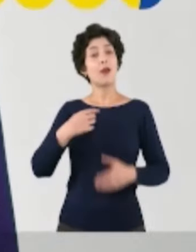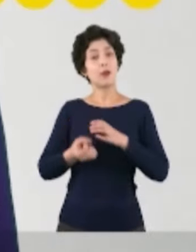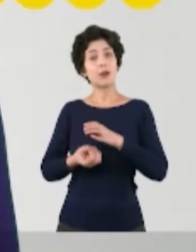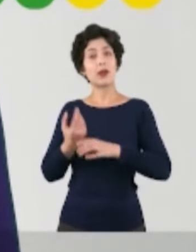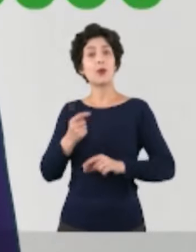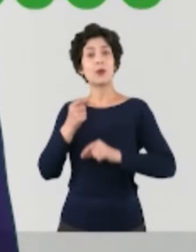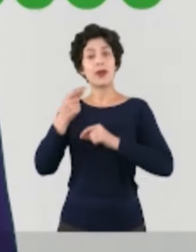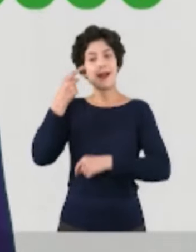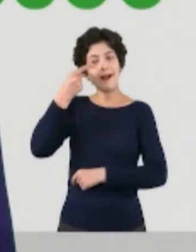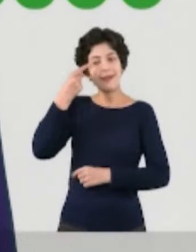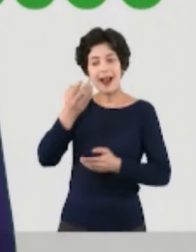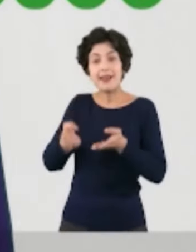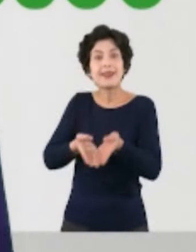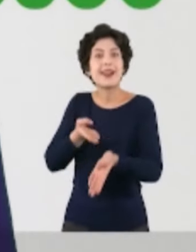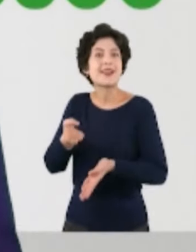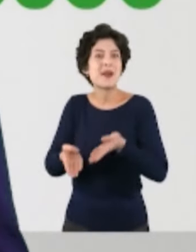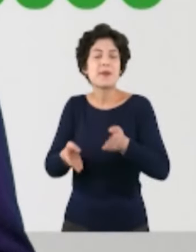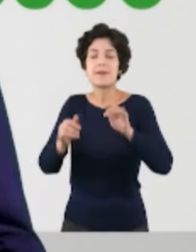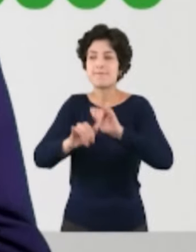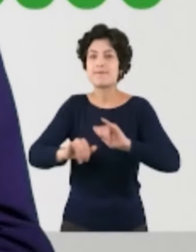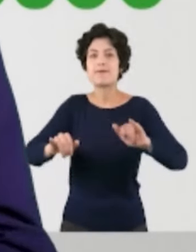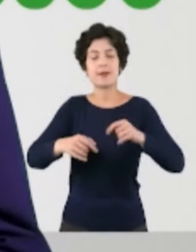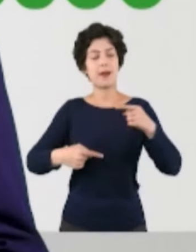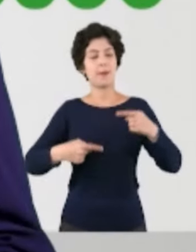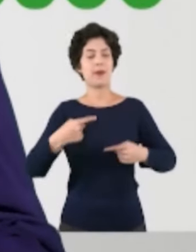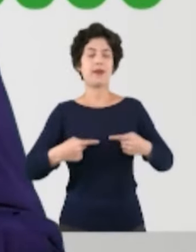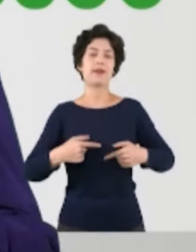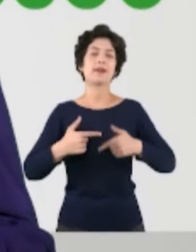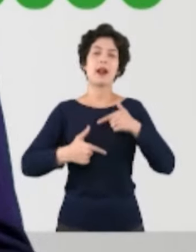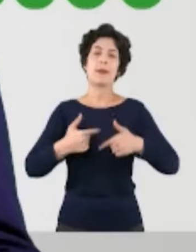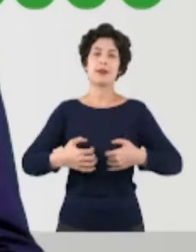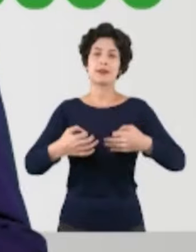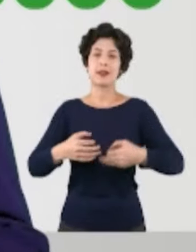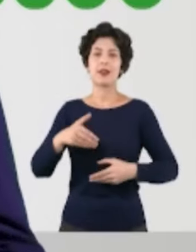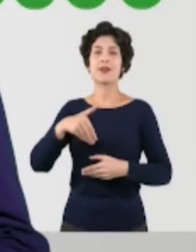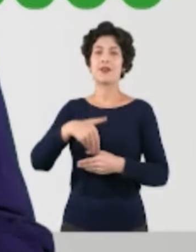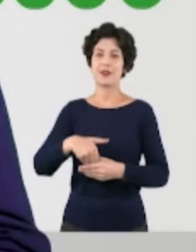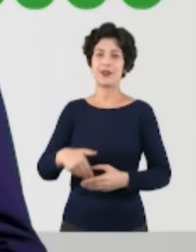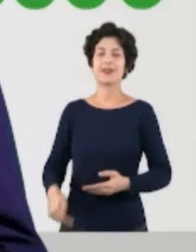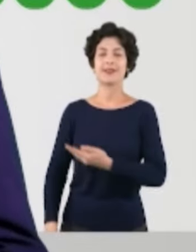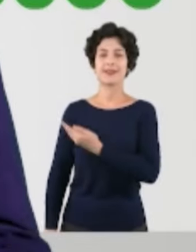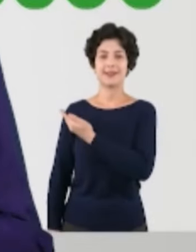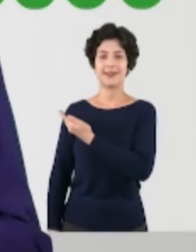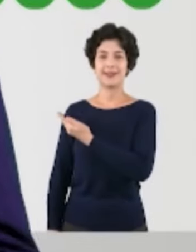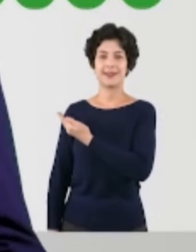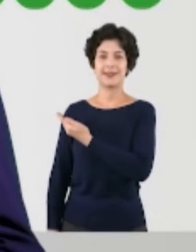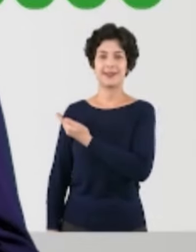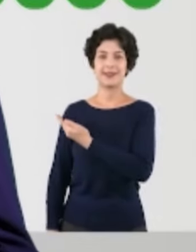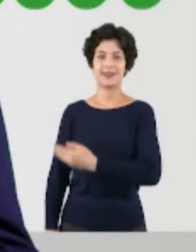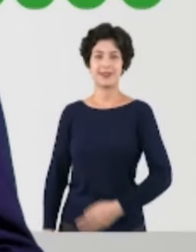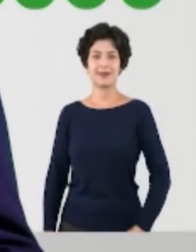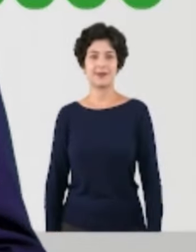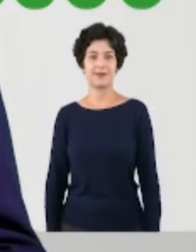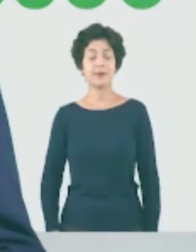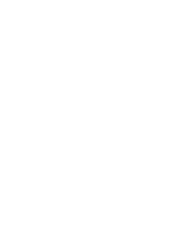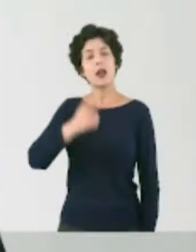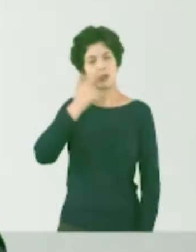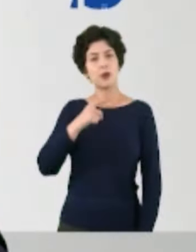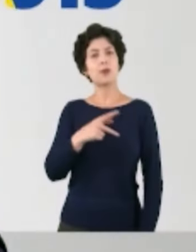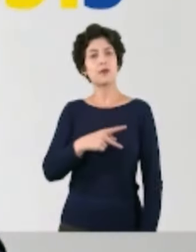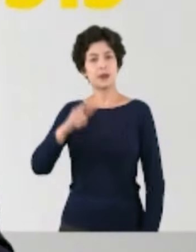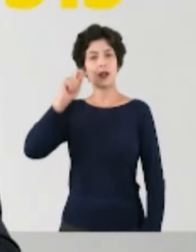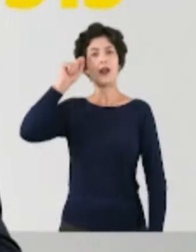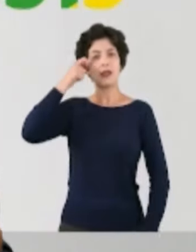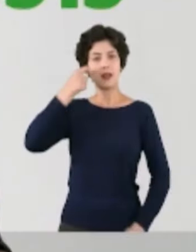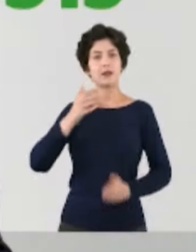Sou o criador da campanha da Catarata. Política se faz com trabalho sincero. Vote Gilson Barreto, 15600.